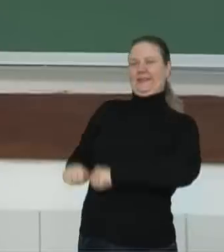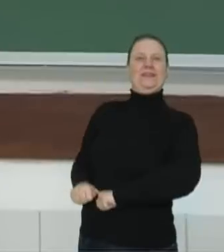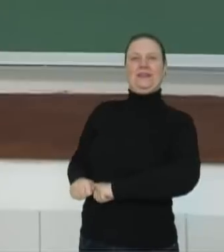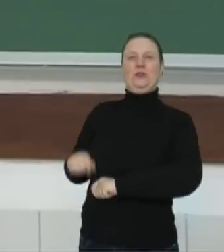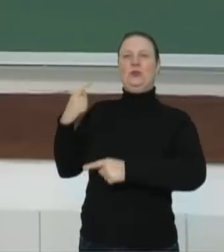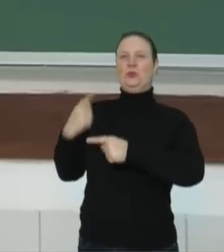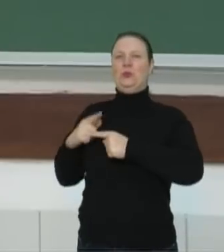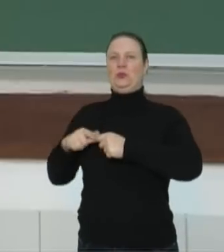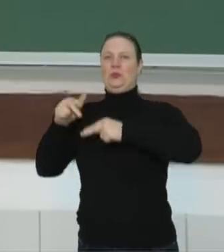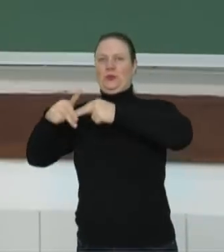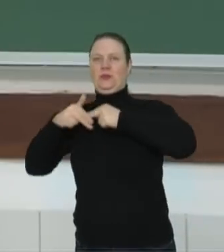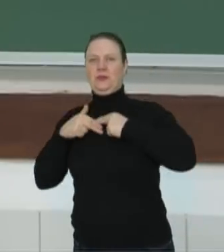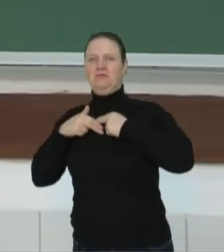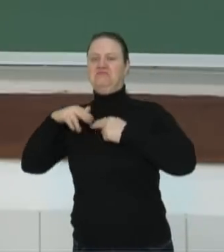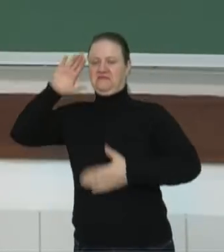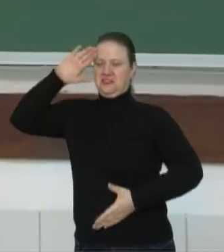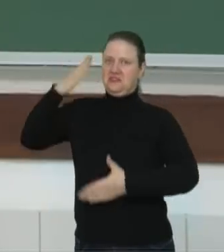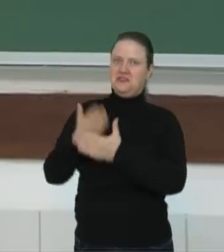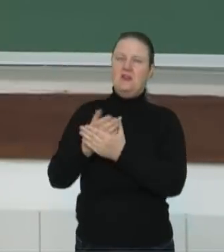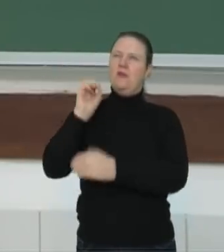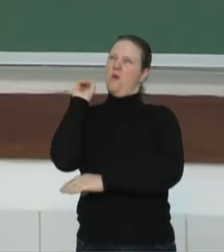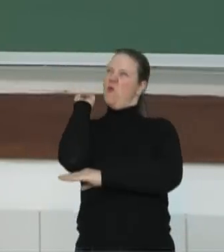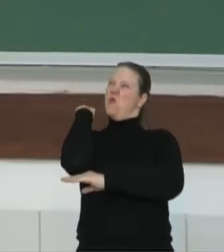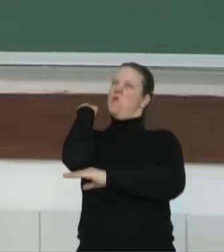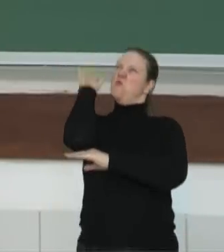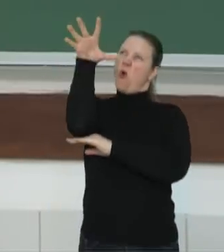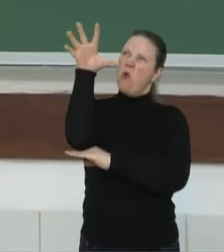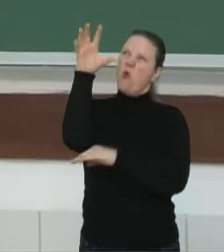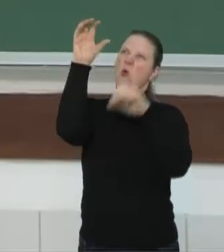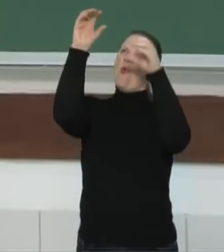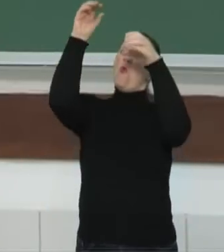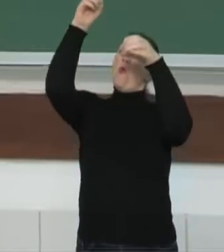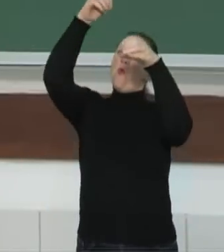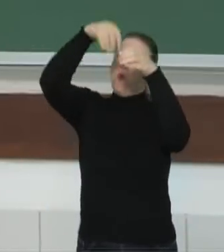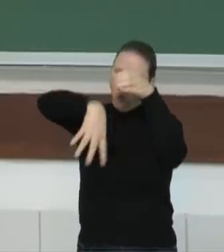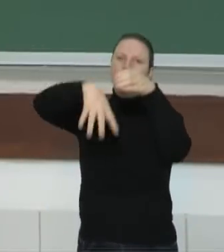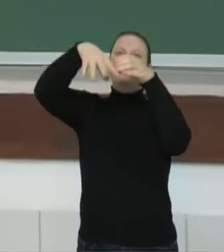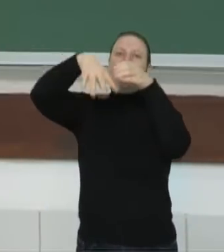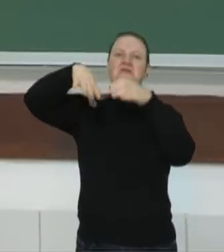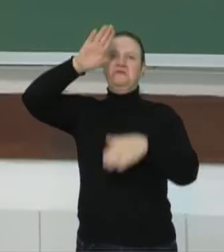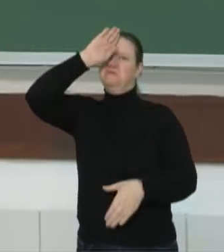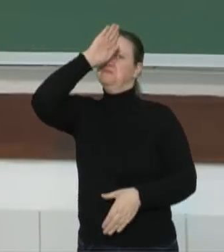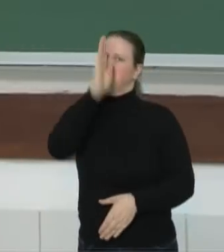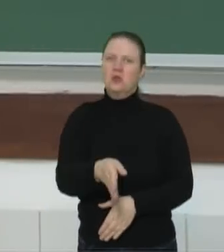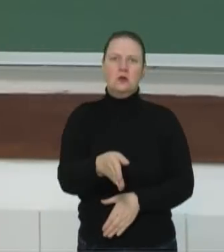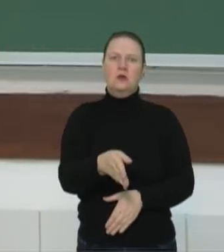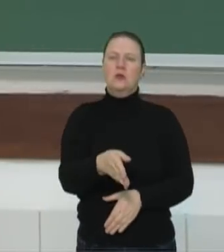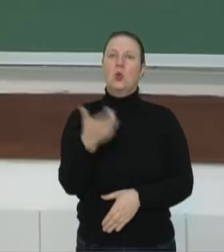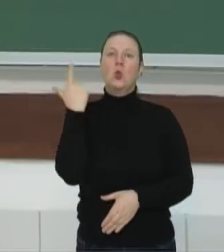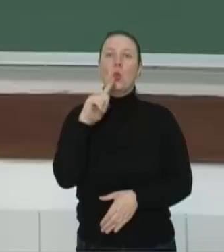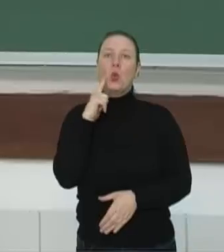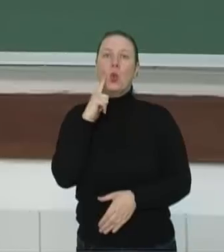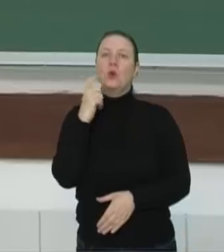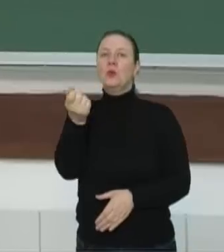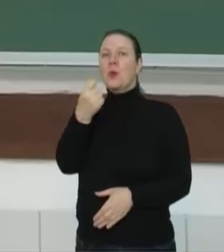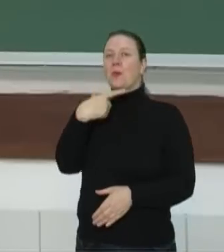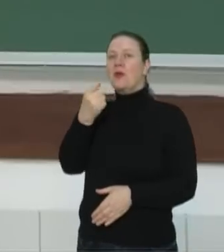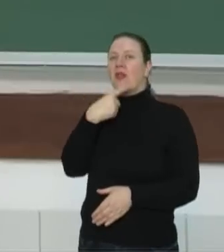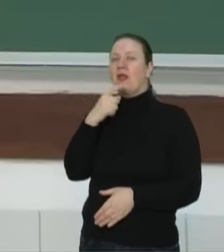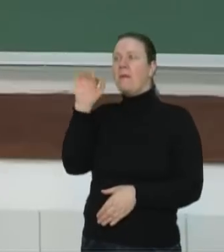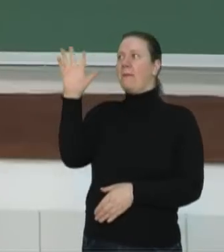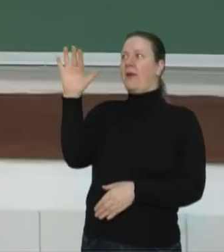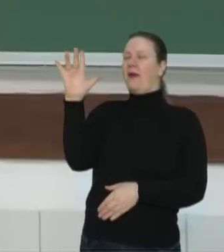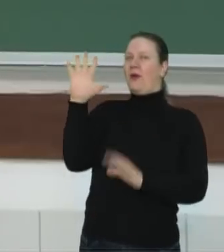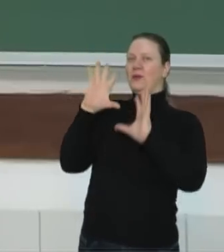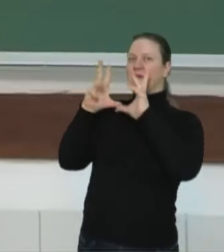da certeza dos seus arremessos, né? Os arremessos dele eram tão certeiros que ele acabou ganhando esse